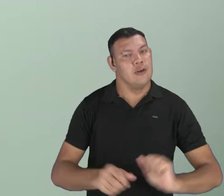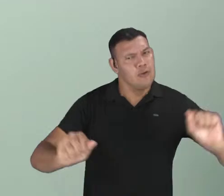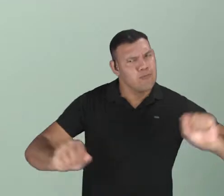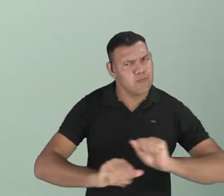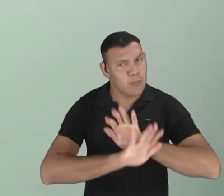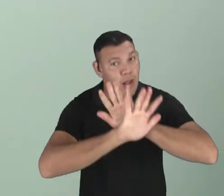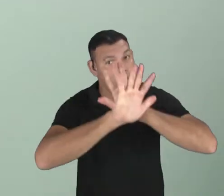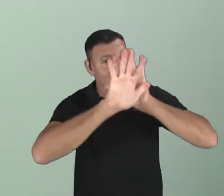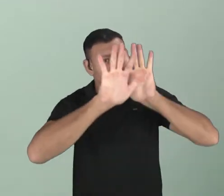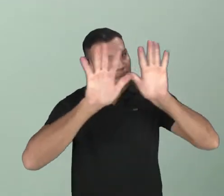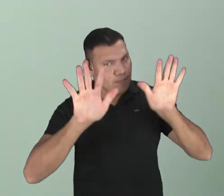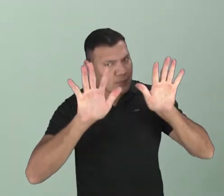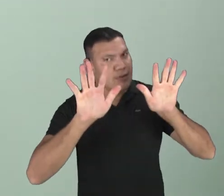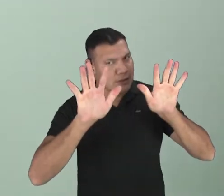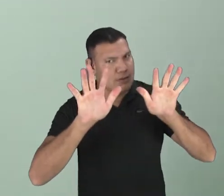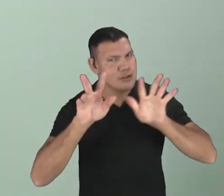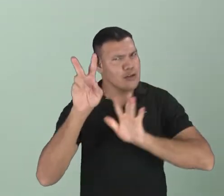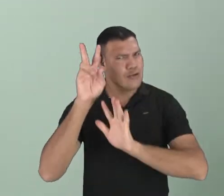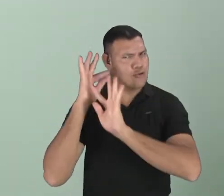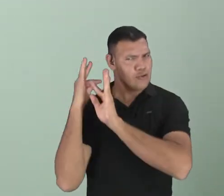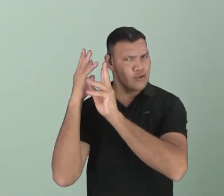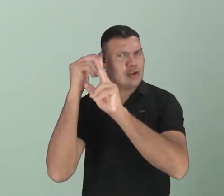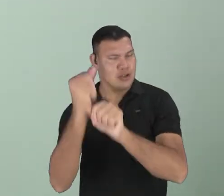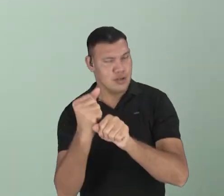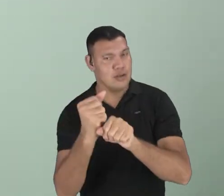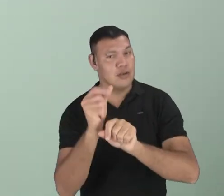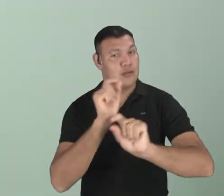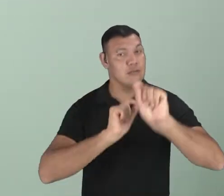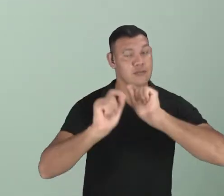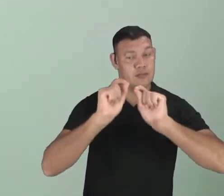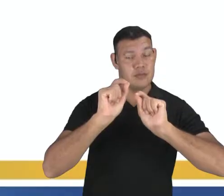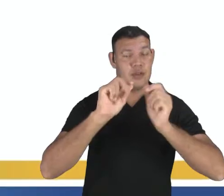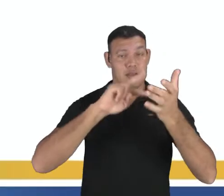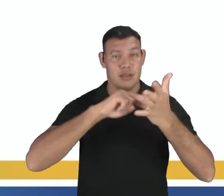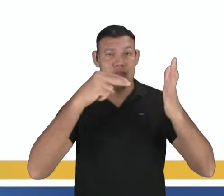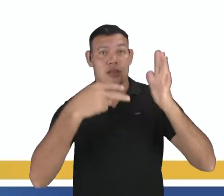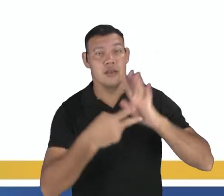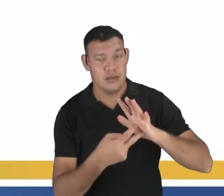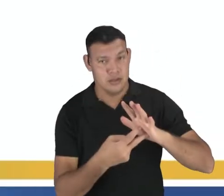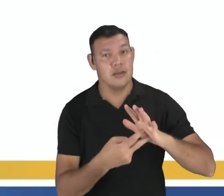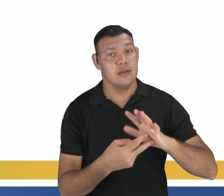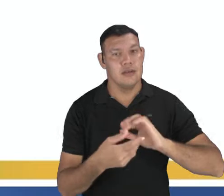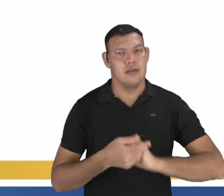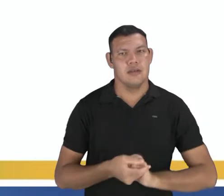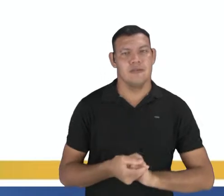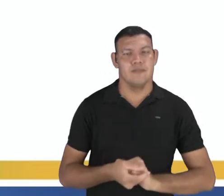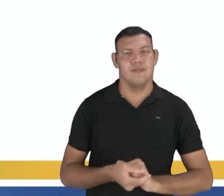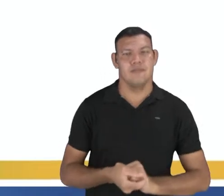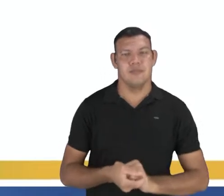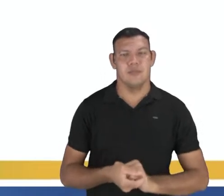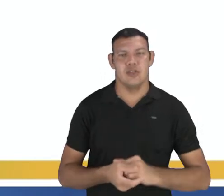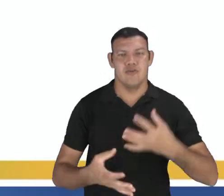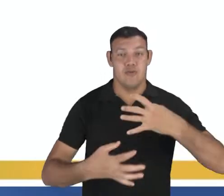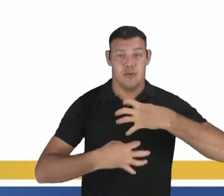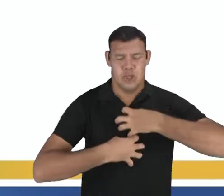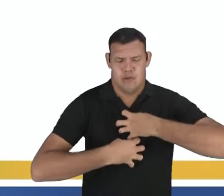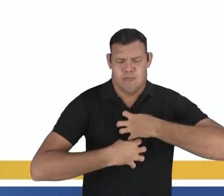bem claro, vamos relembrar o que é função da linguagem. Função da linguagem são as formas